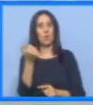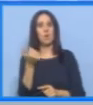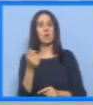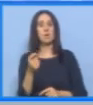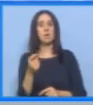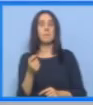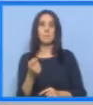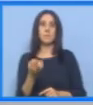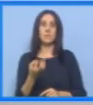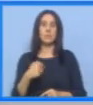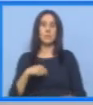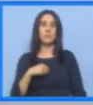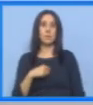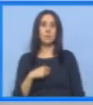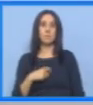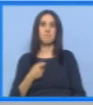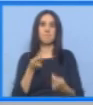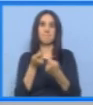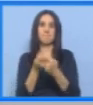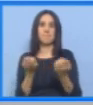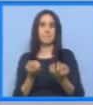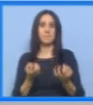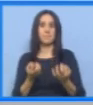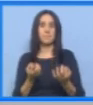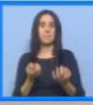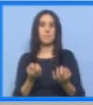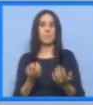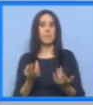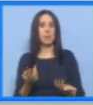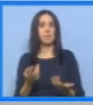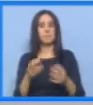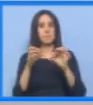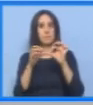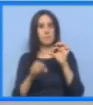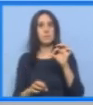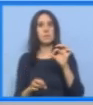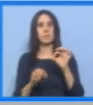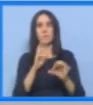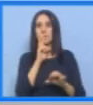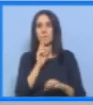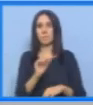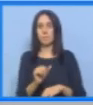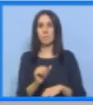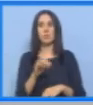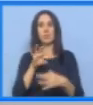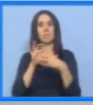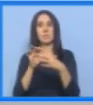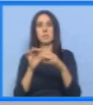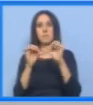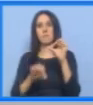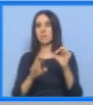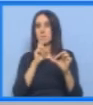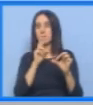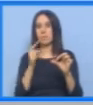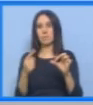formas em que nós damos resposta realmente à mensagem de Fátima, à nossa ligação com a mensagem de